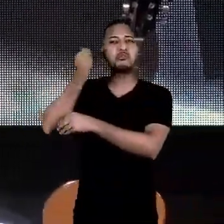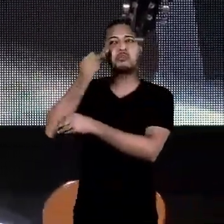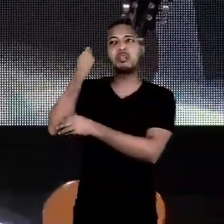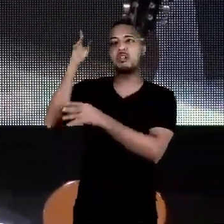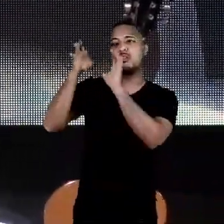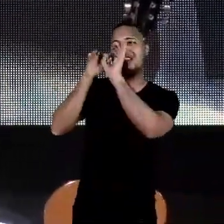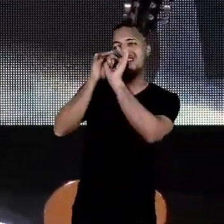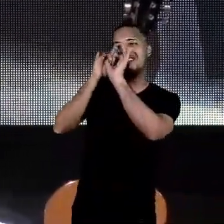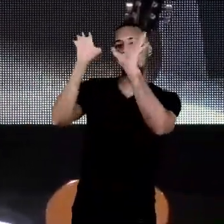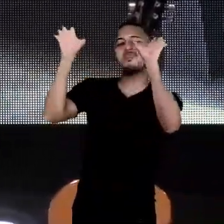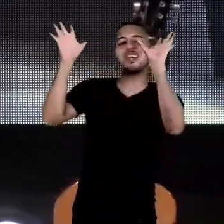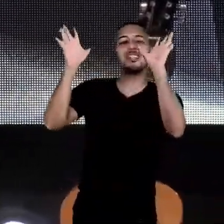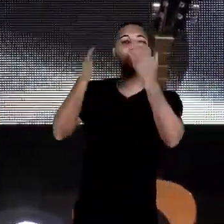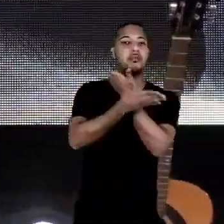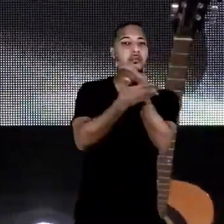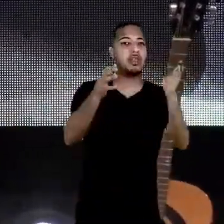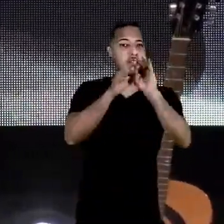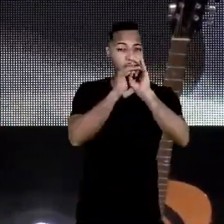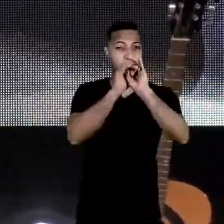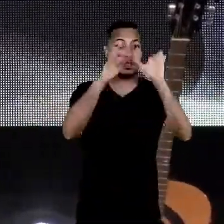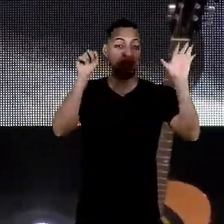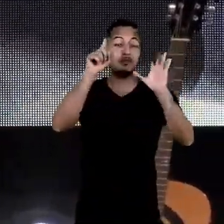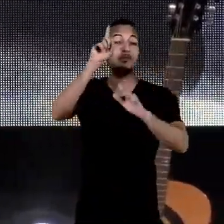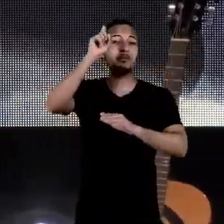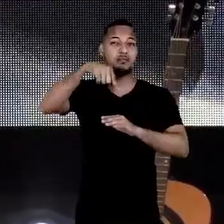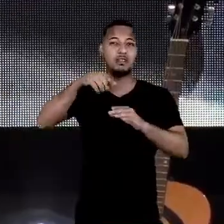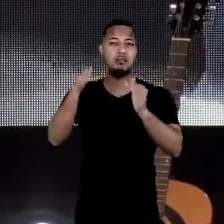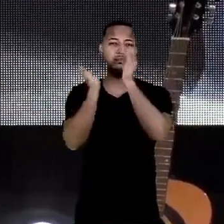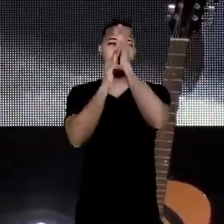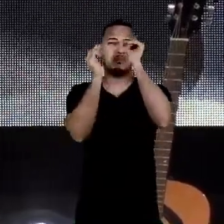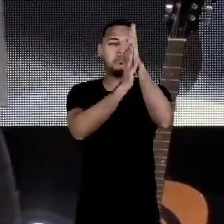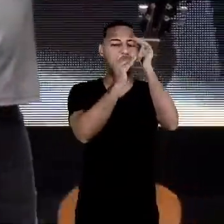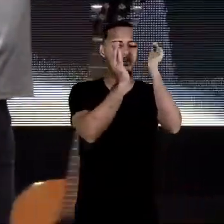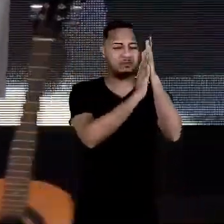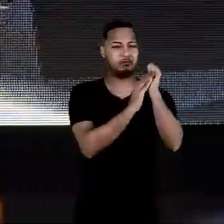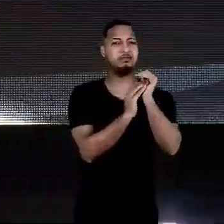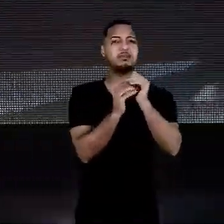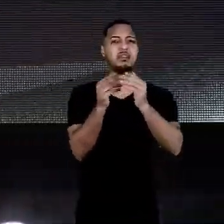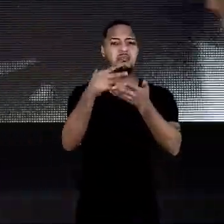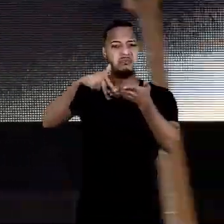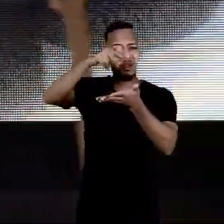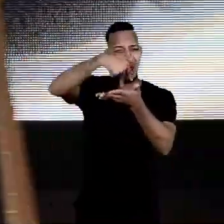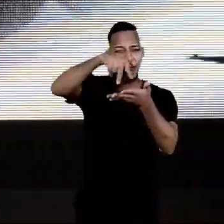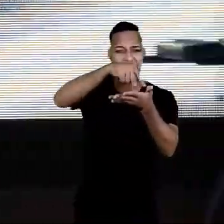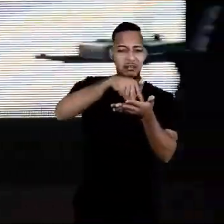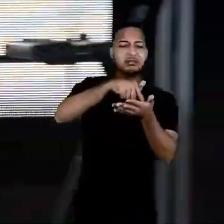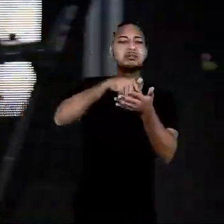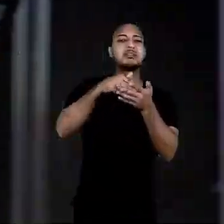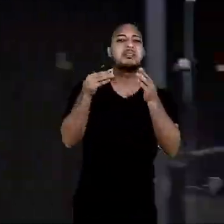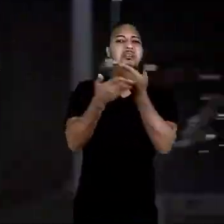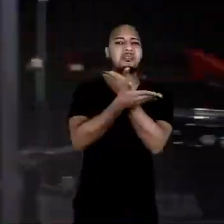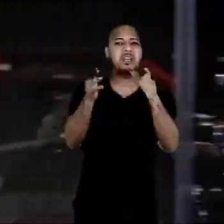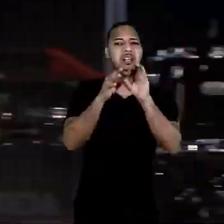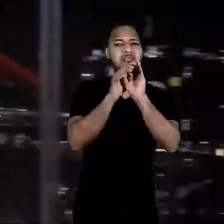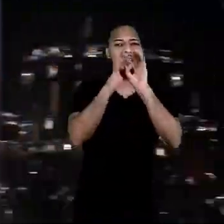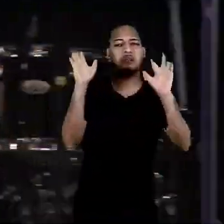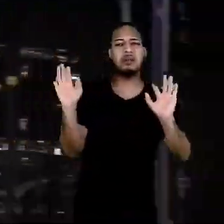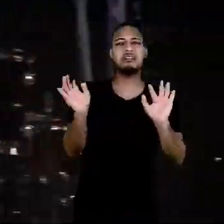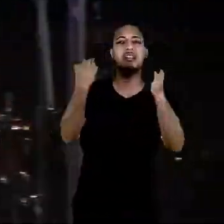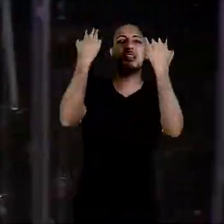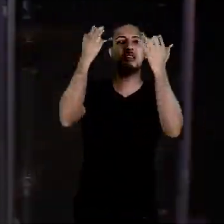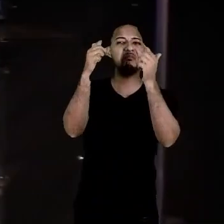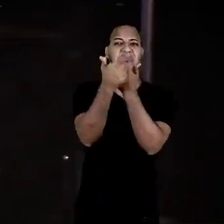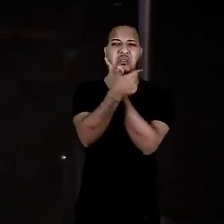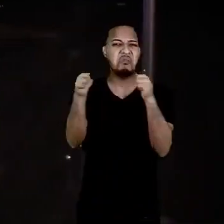Ei, você é livre. Você é livre para louvar. Você é livre para dançar. Você é livre para celebrar. Não existe